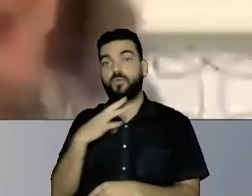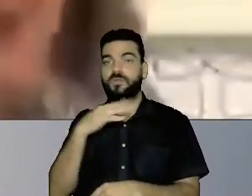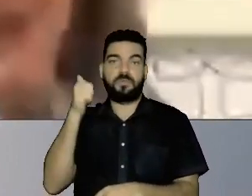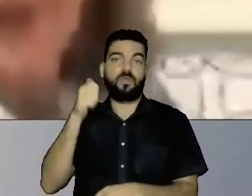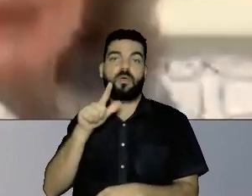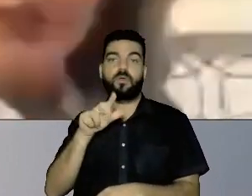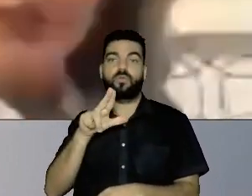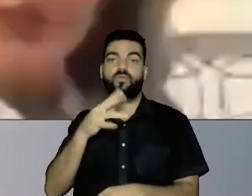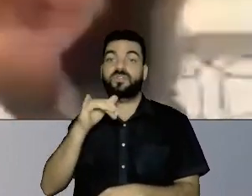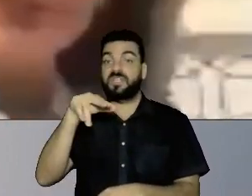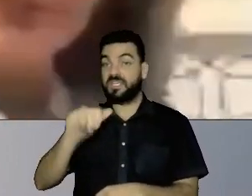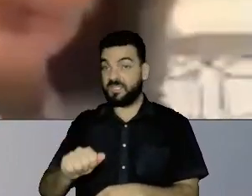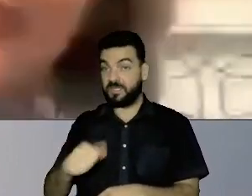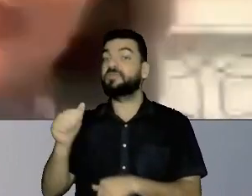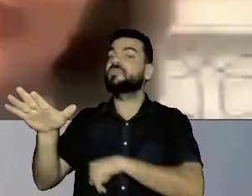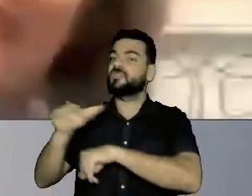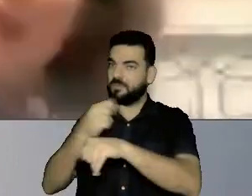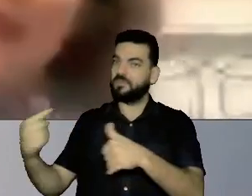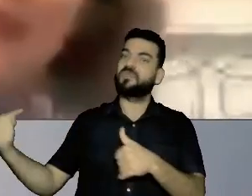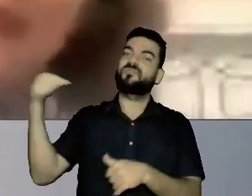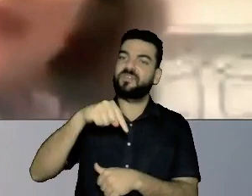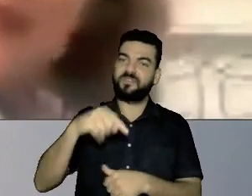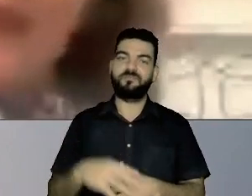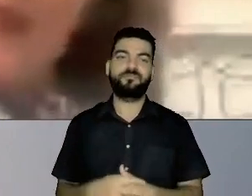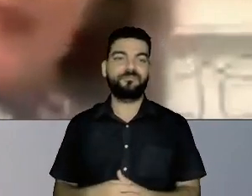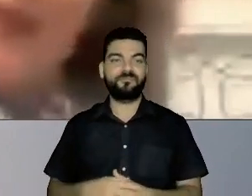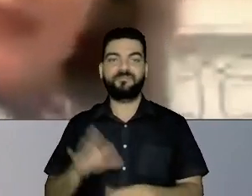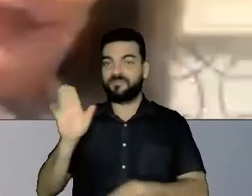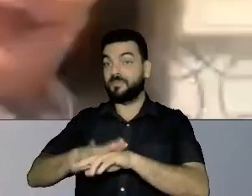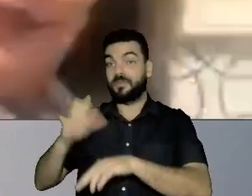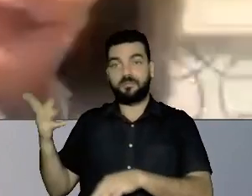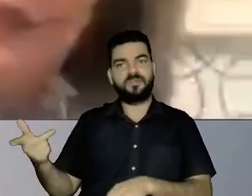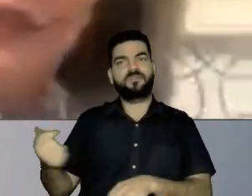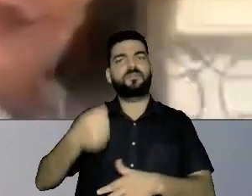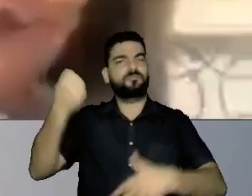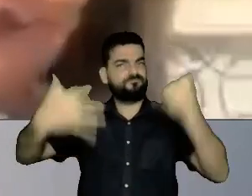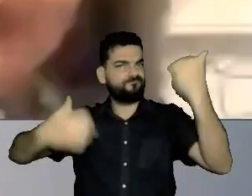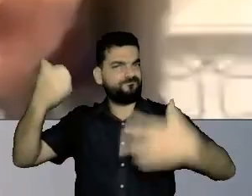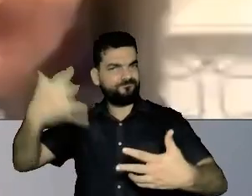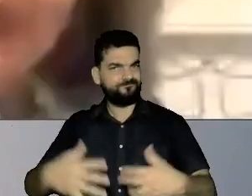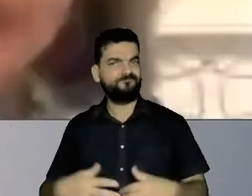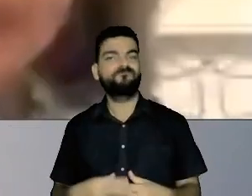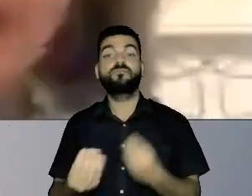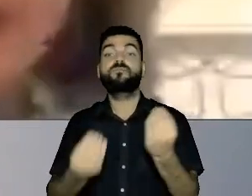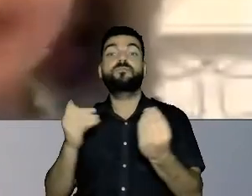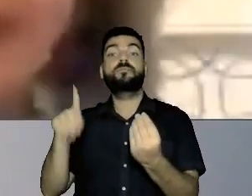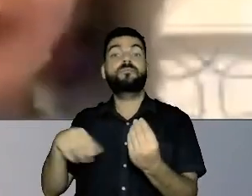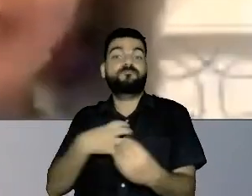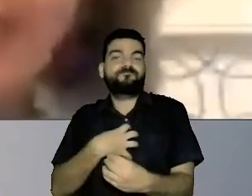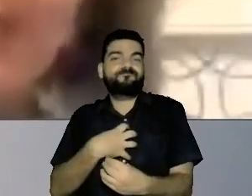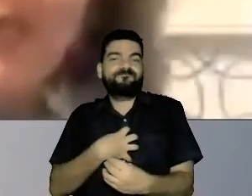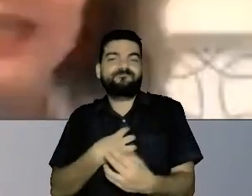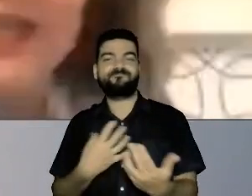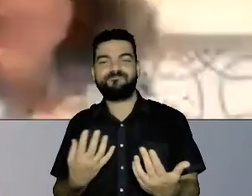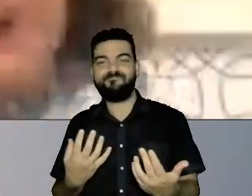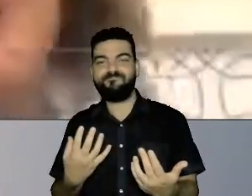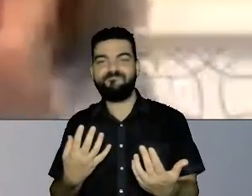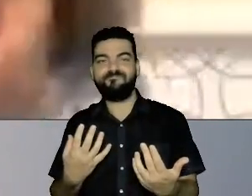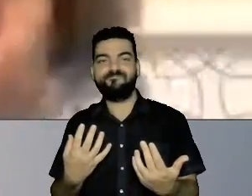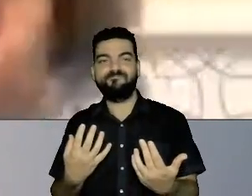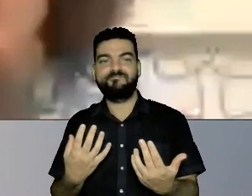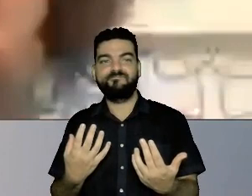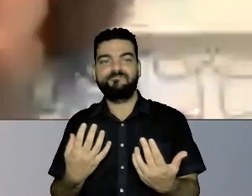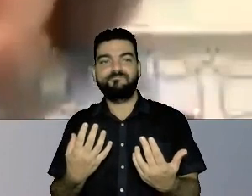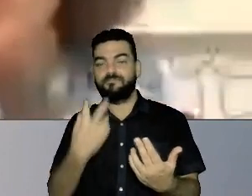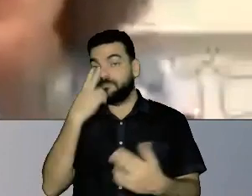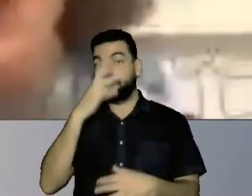fazer um evento com ela, pudesse nos trazer uma visão de como ela sente esses